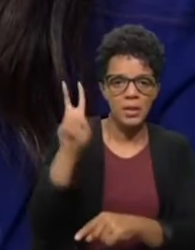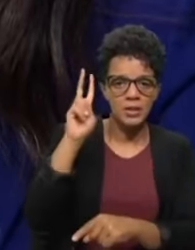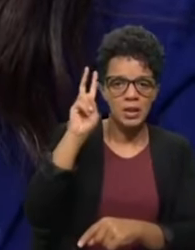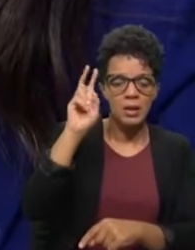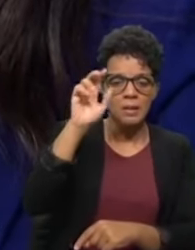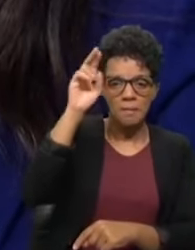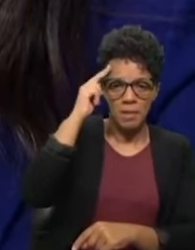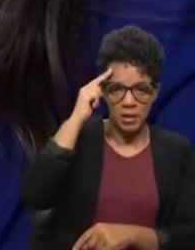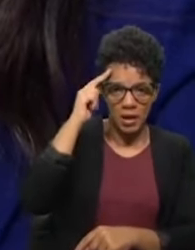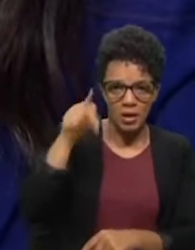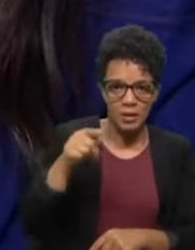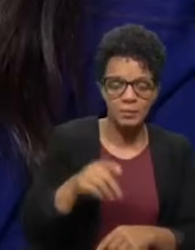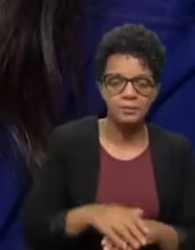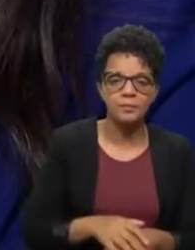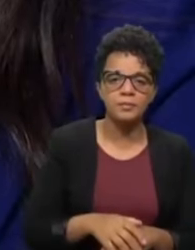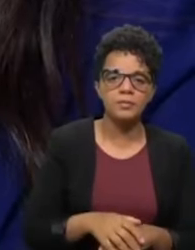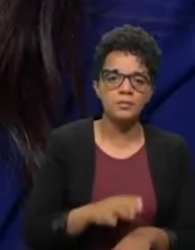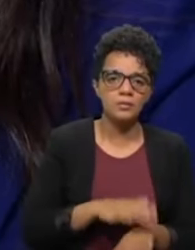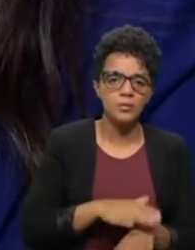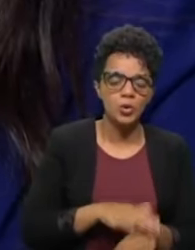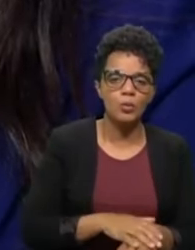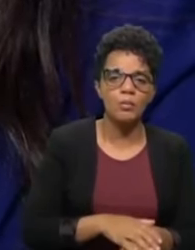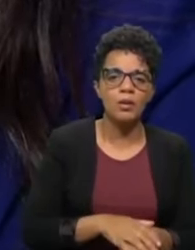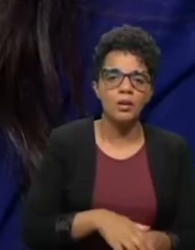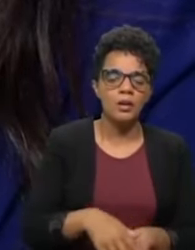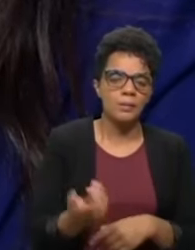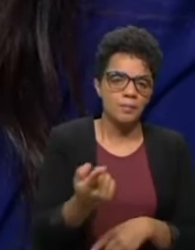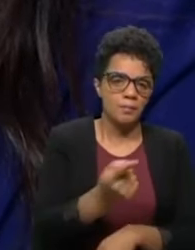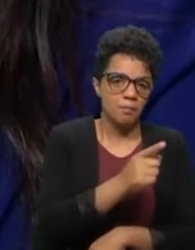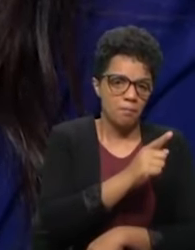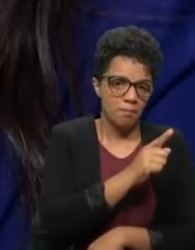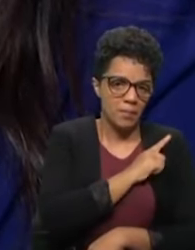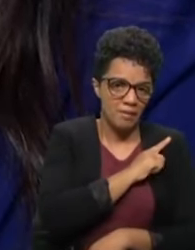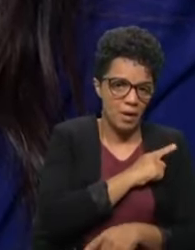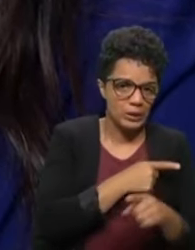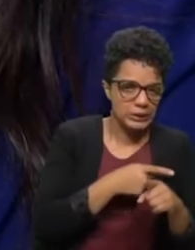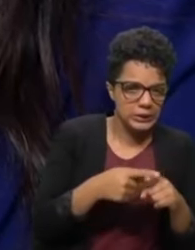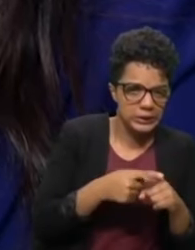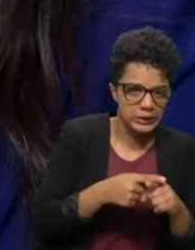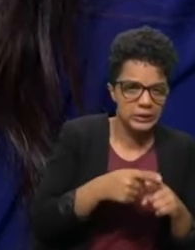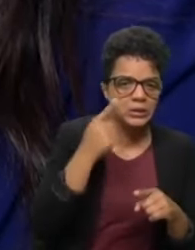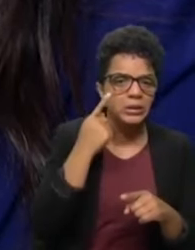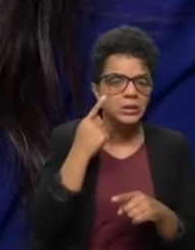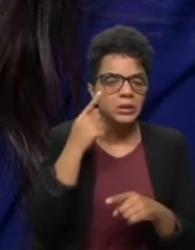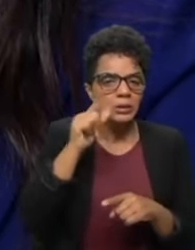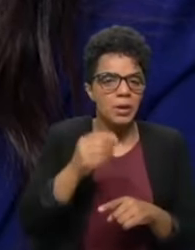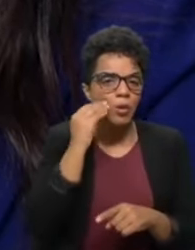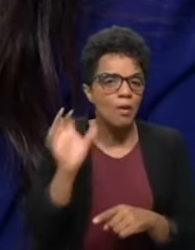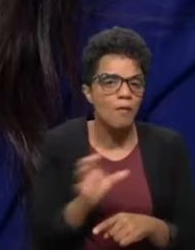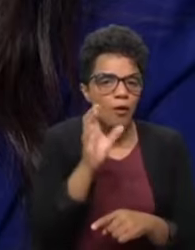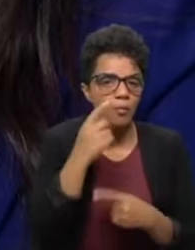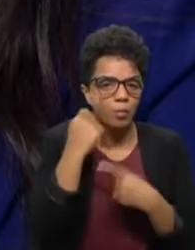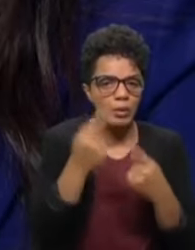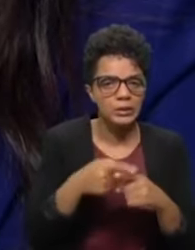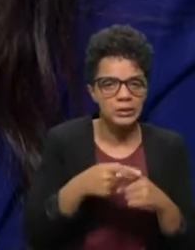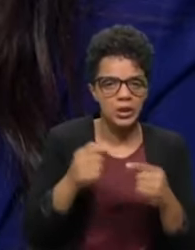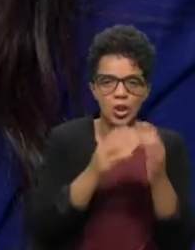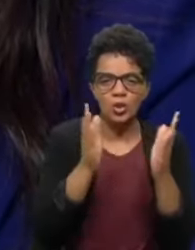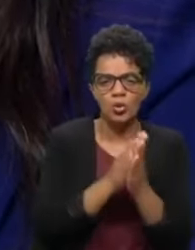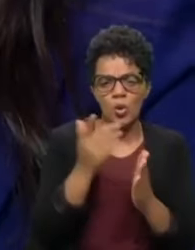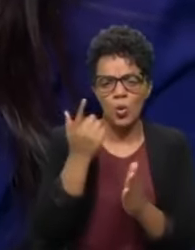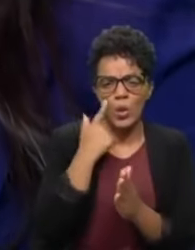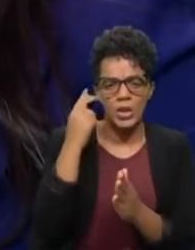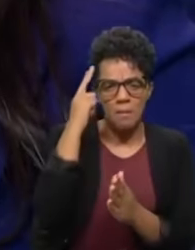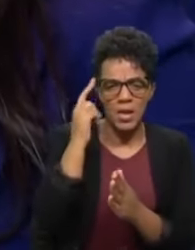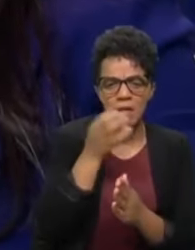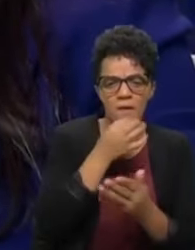Madeira, onde cooptação entre interesses privados e a maneira como eles capturam o interesse público é flagrante. Toda a gente conhece a Madeira, toda a